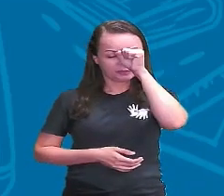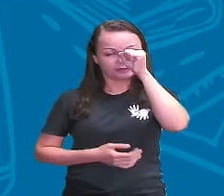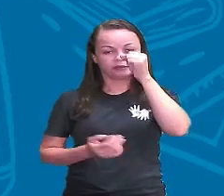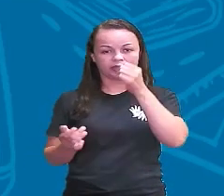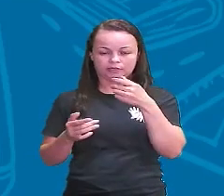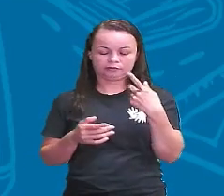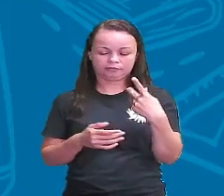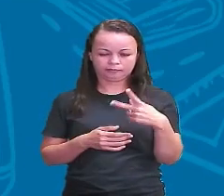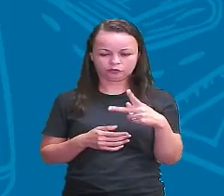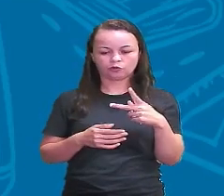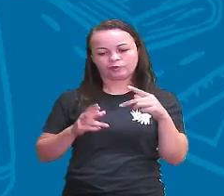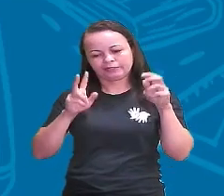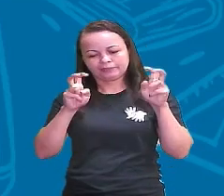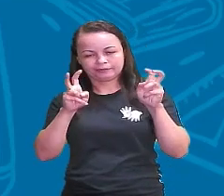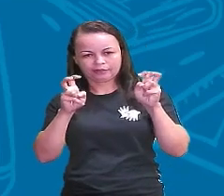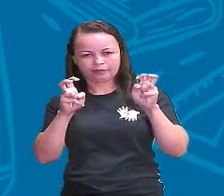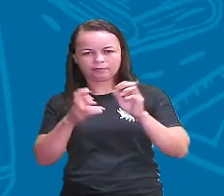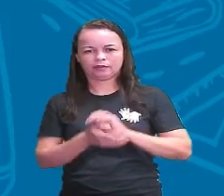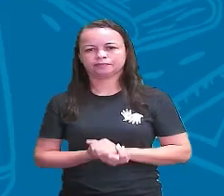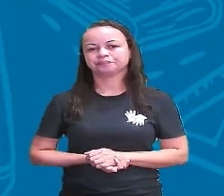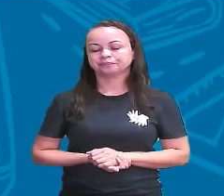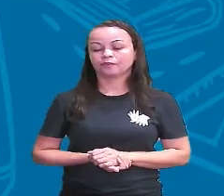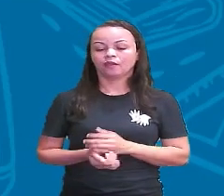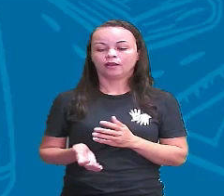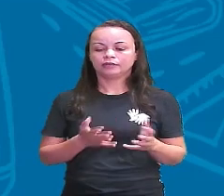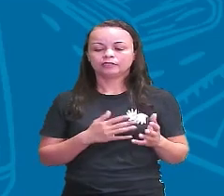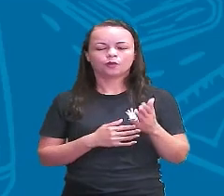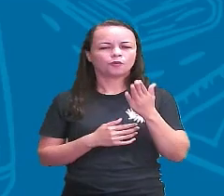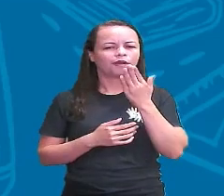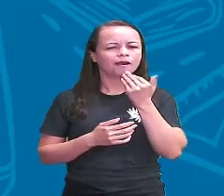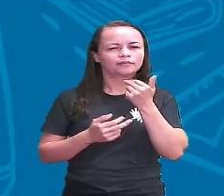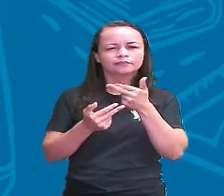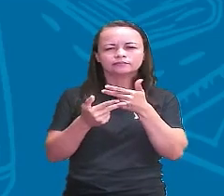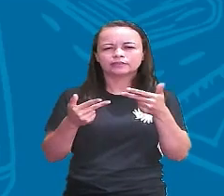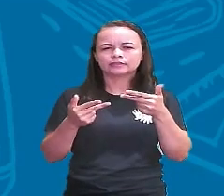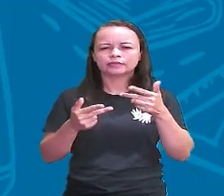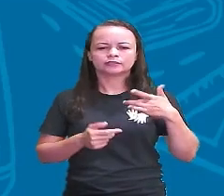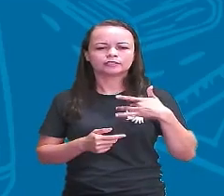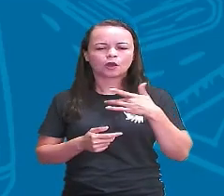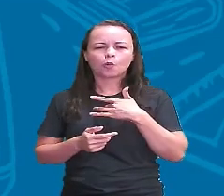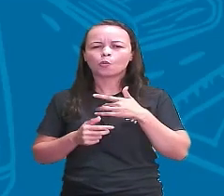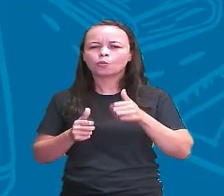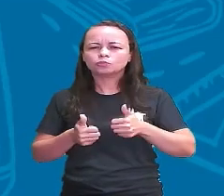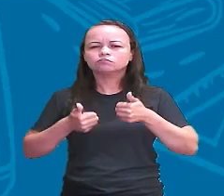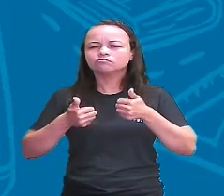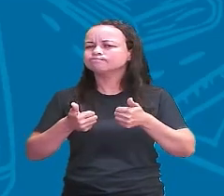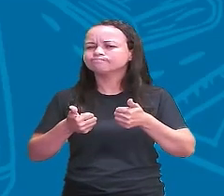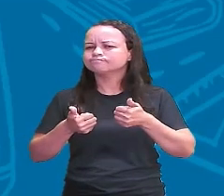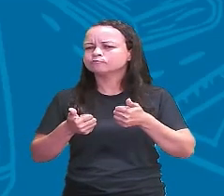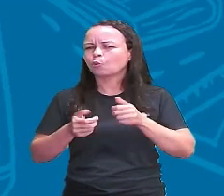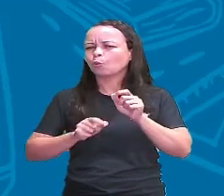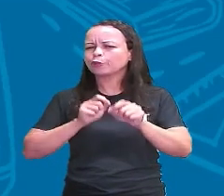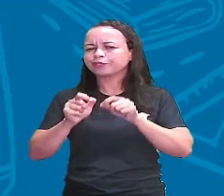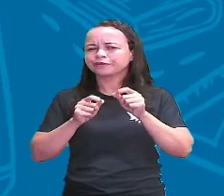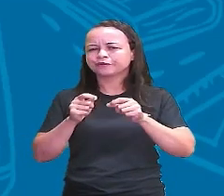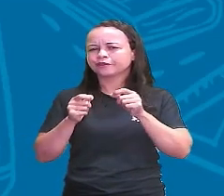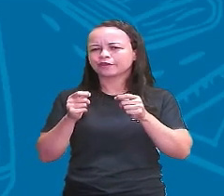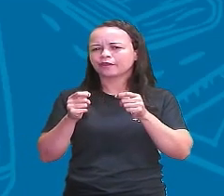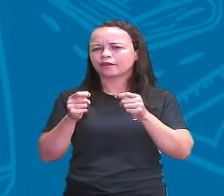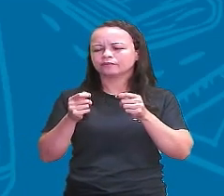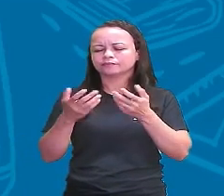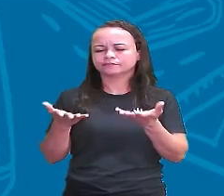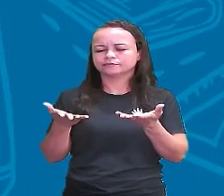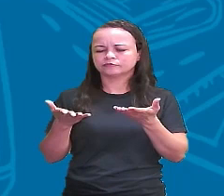tá certo? O que é uma alimentação saudável, né? Para você, o que viria a ser uma alimentação